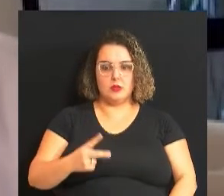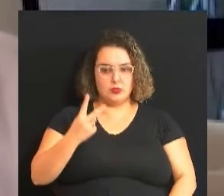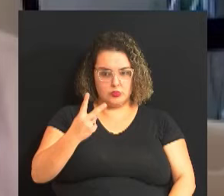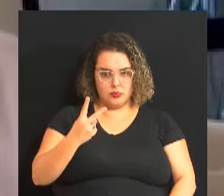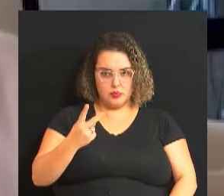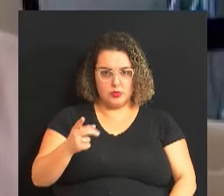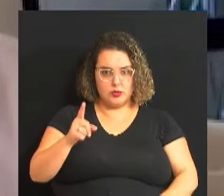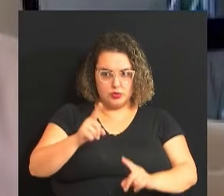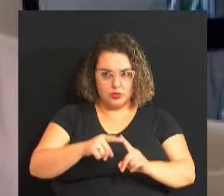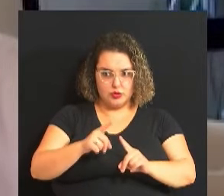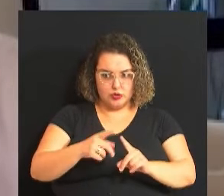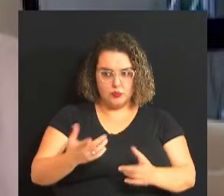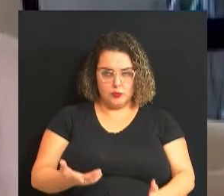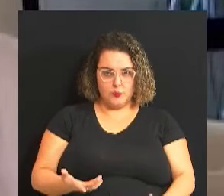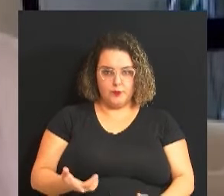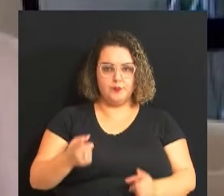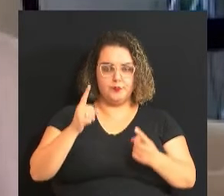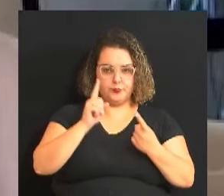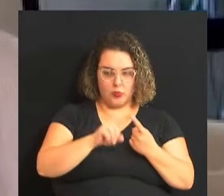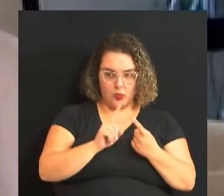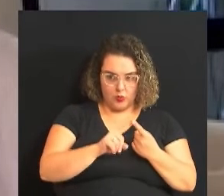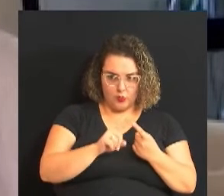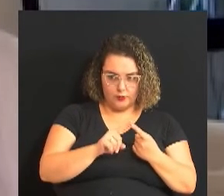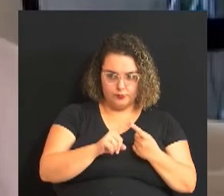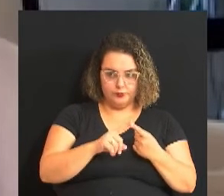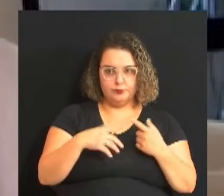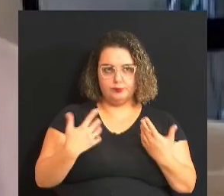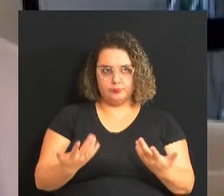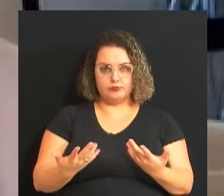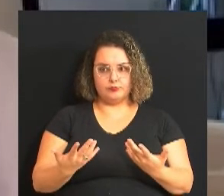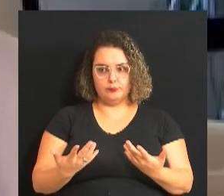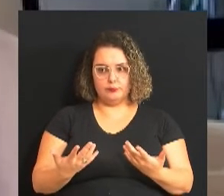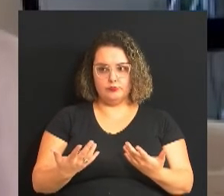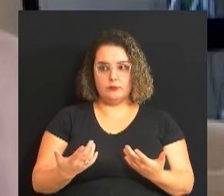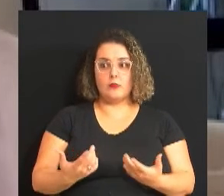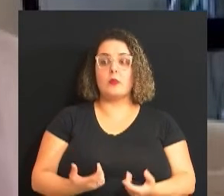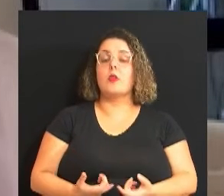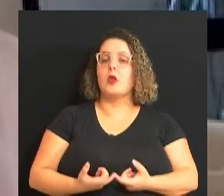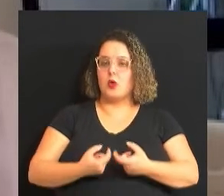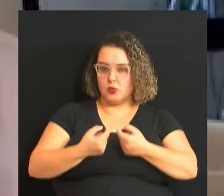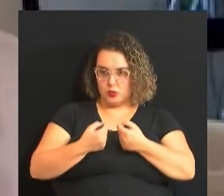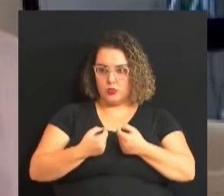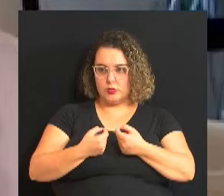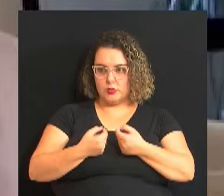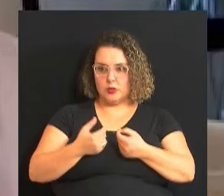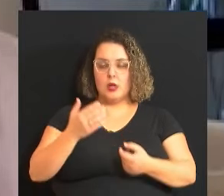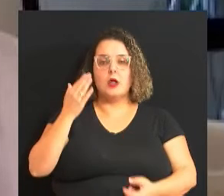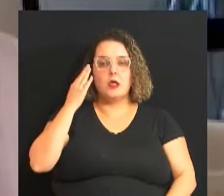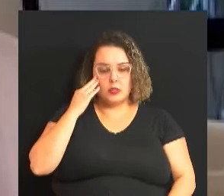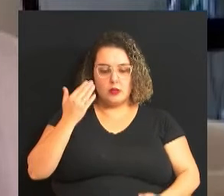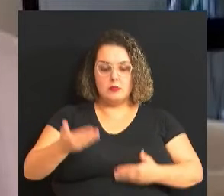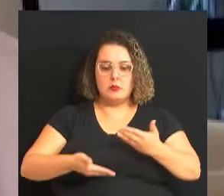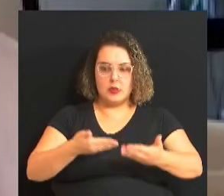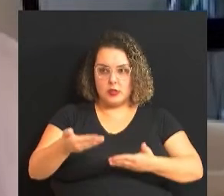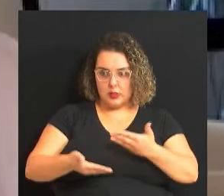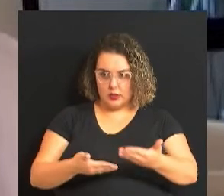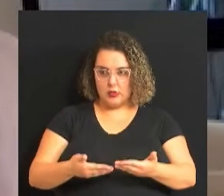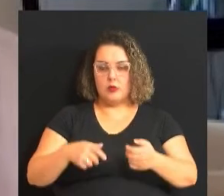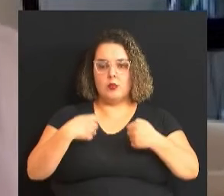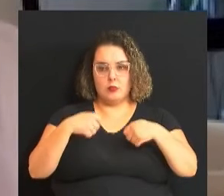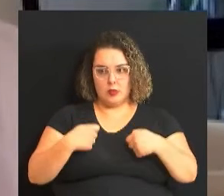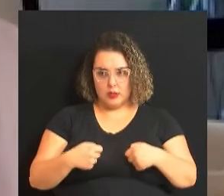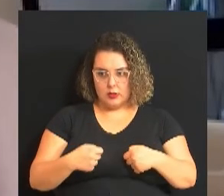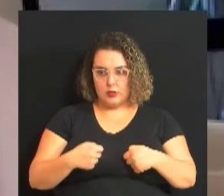pessoa. Um tipo de pessoa é assim, olha, eu estou com câncer e eu sei que para eu tratar o meu câncer, eu vou ter que passar por